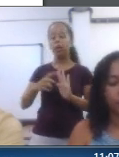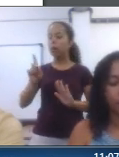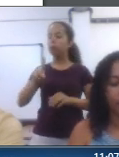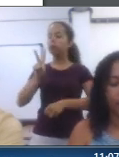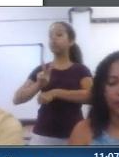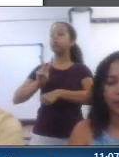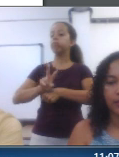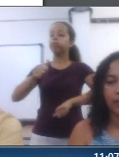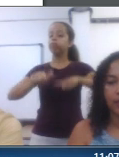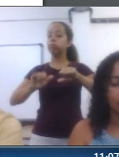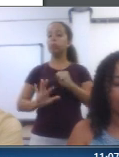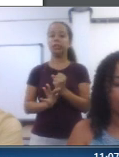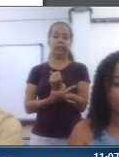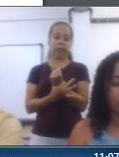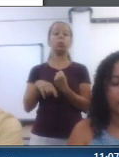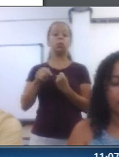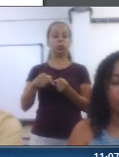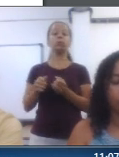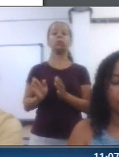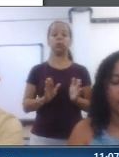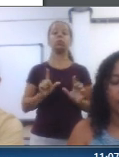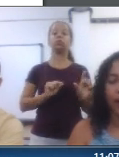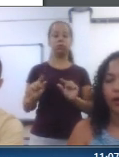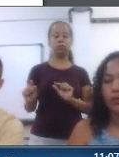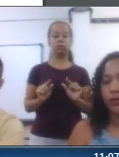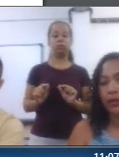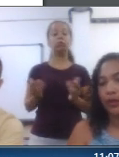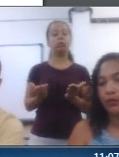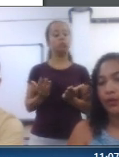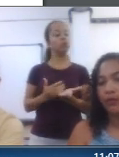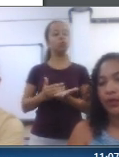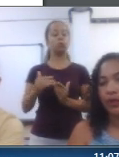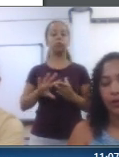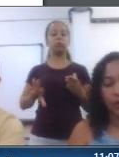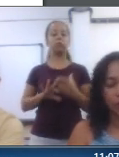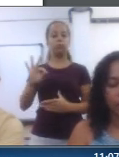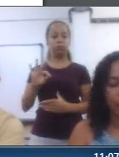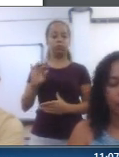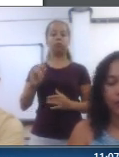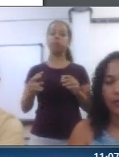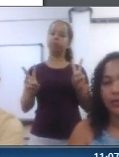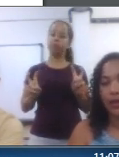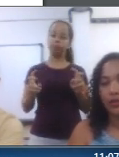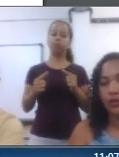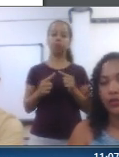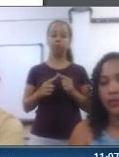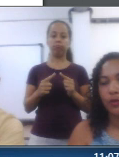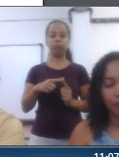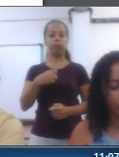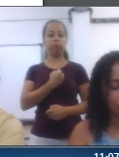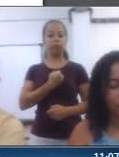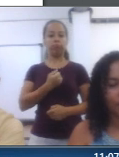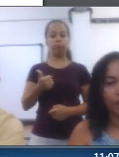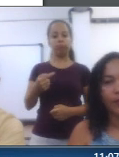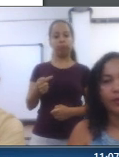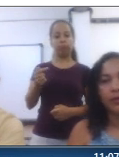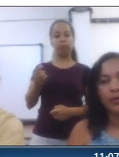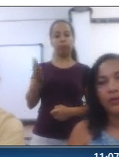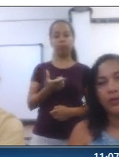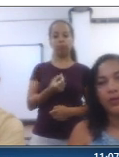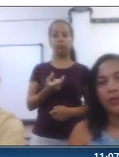futuras conferências. Daremos início agora ao sorteio referente ao edital 17 de 2020.